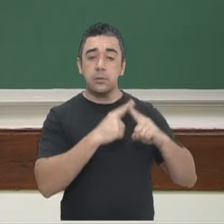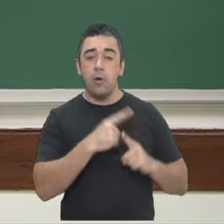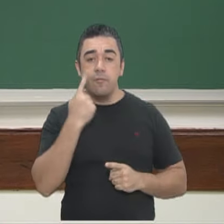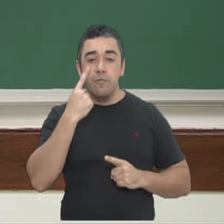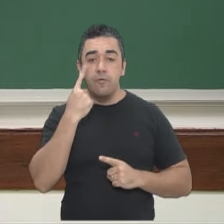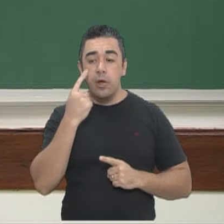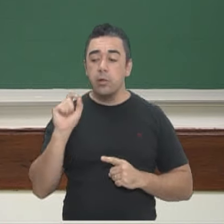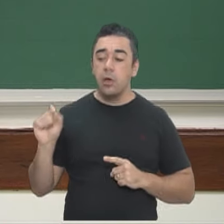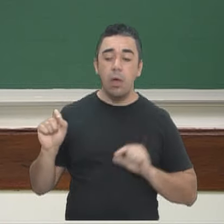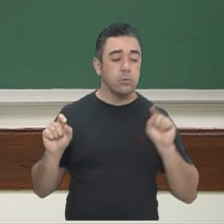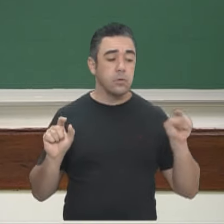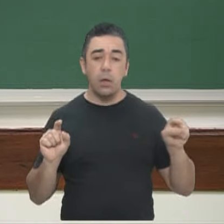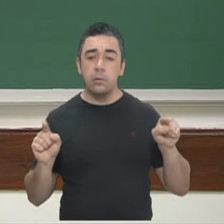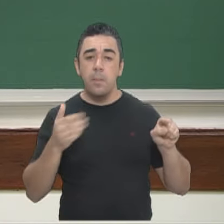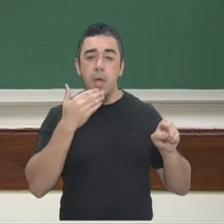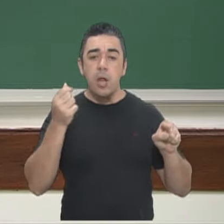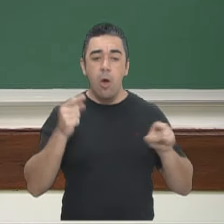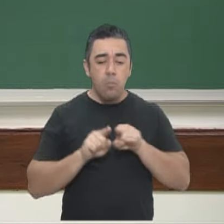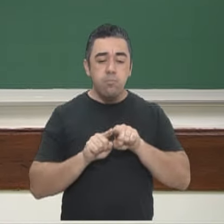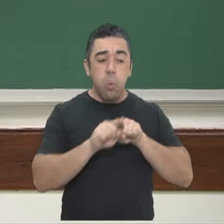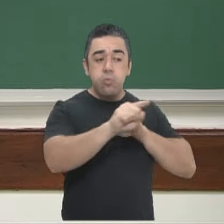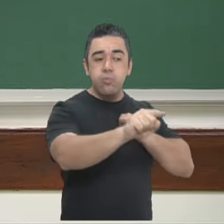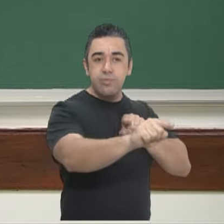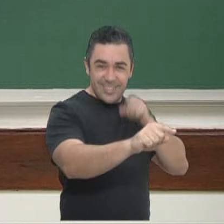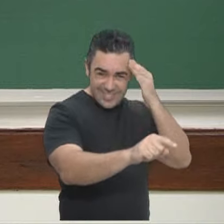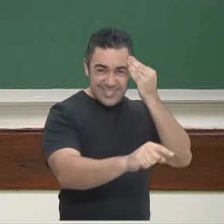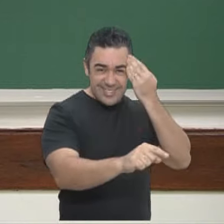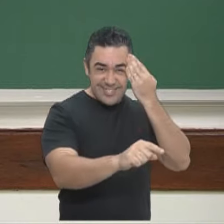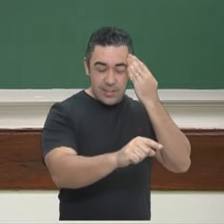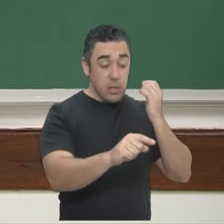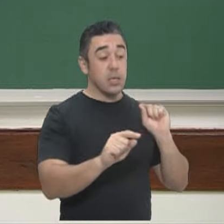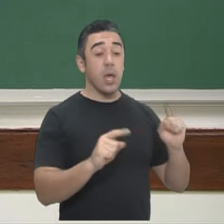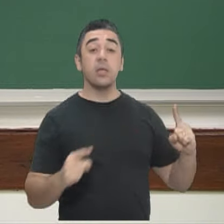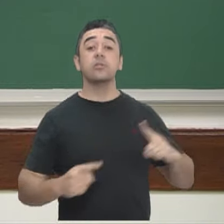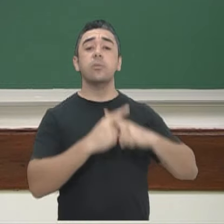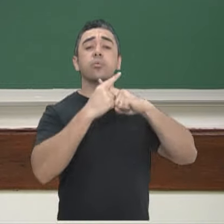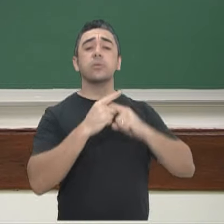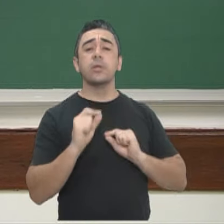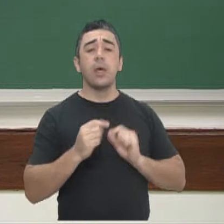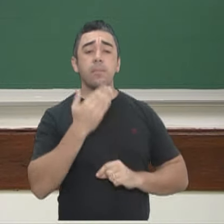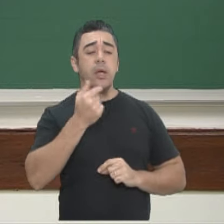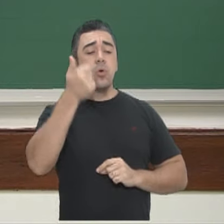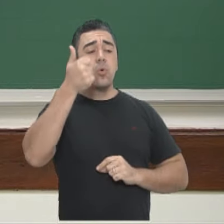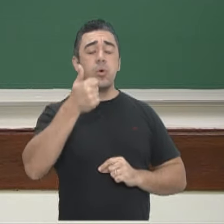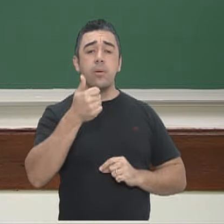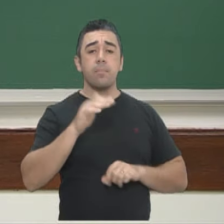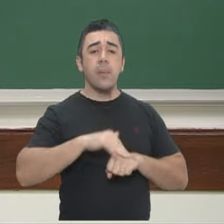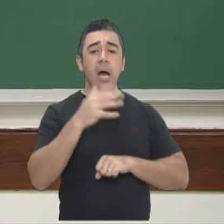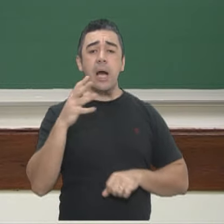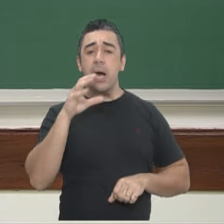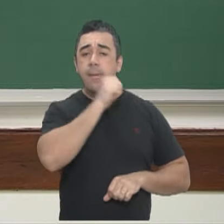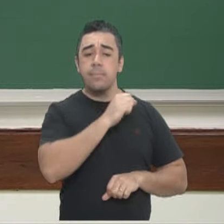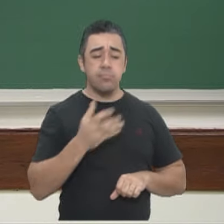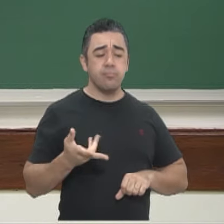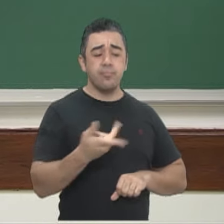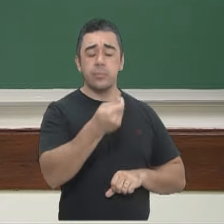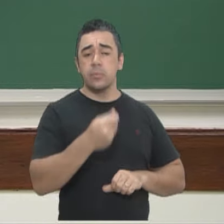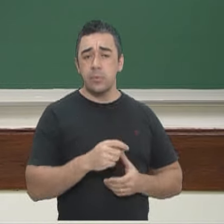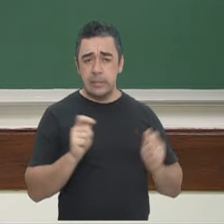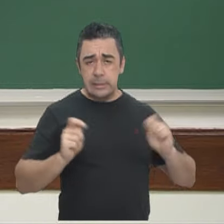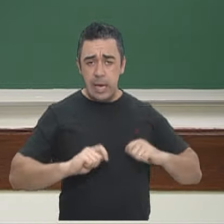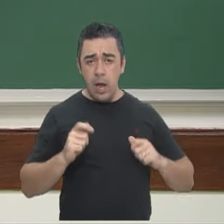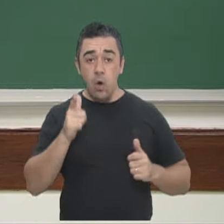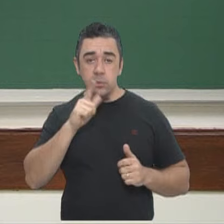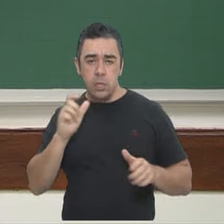verificar, analisar por meio do esporte, por meio de uma disputa, quem era o mais rápido, quem era o mais forte, que conseguia fazer